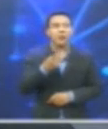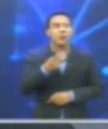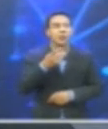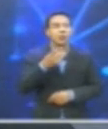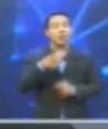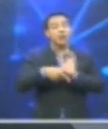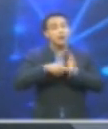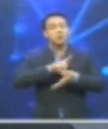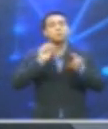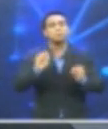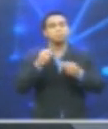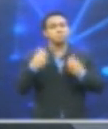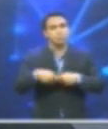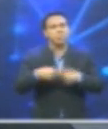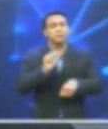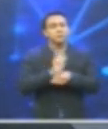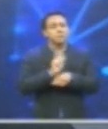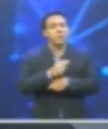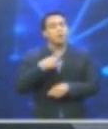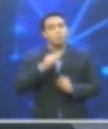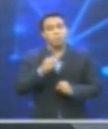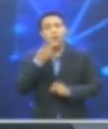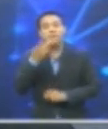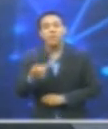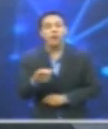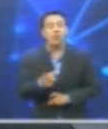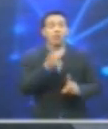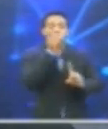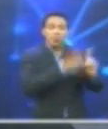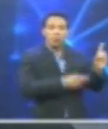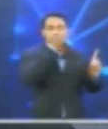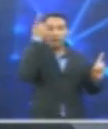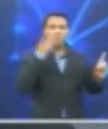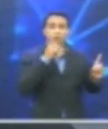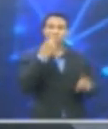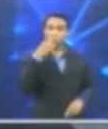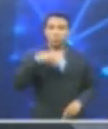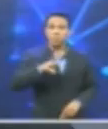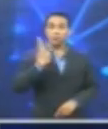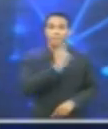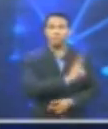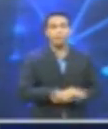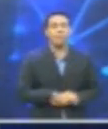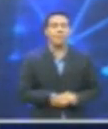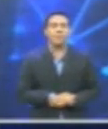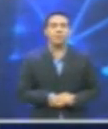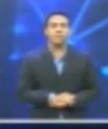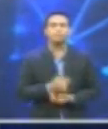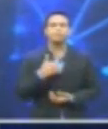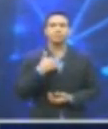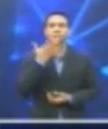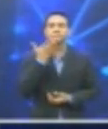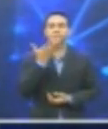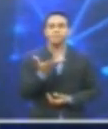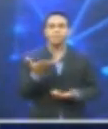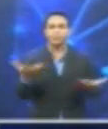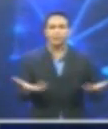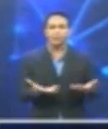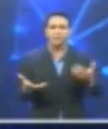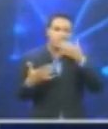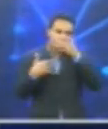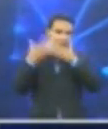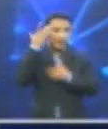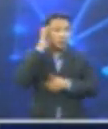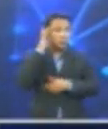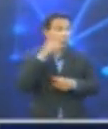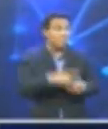do mediador. O candidato Henrique Eduardo Alves tem um minuto para a réplica. Eu confesso que acho que eu, dentro do telespectador, ninguém entendeu